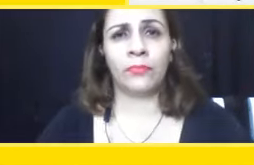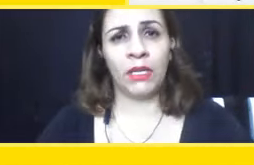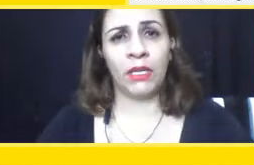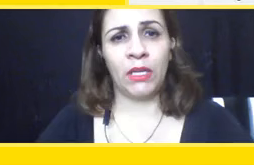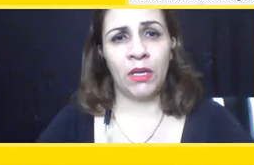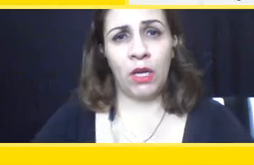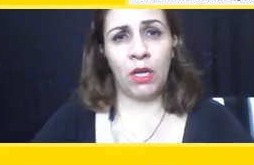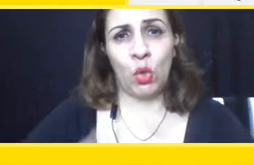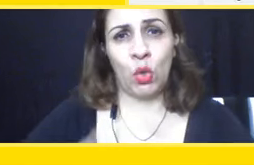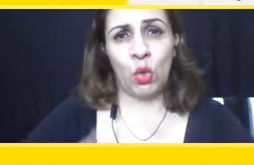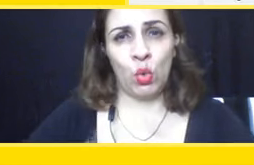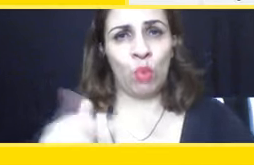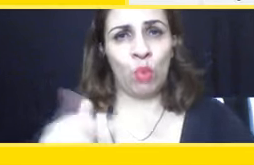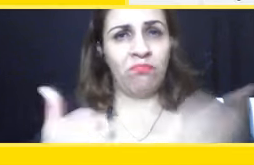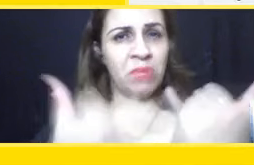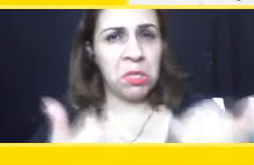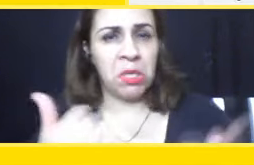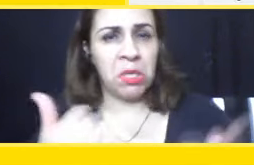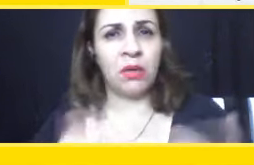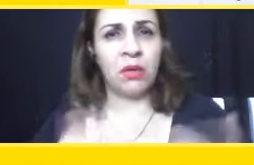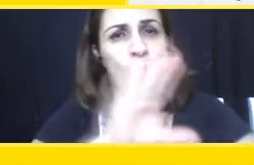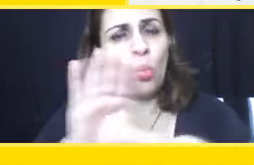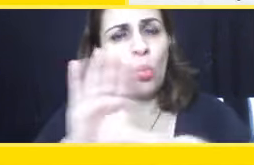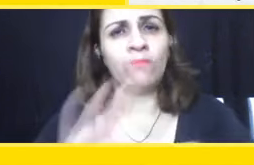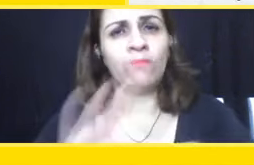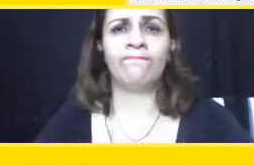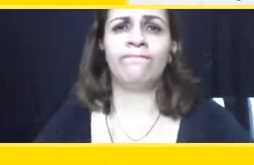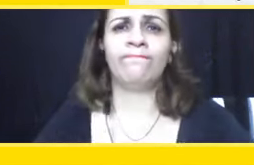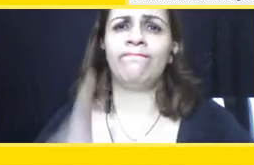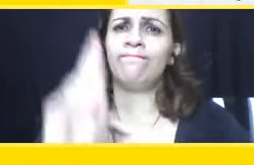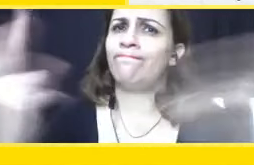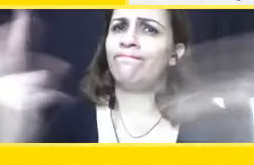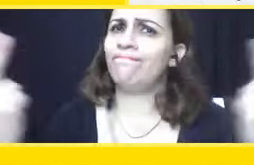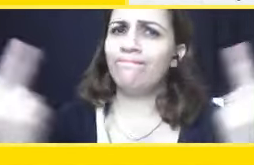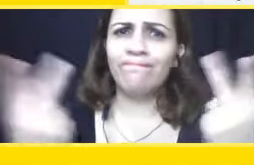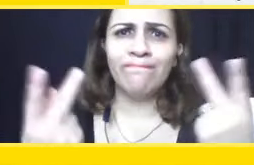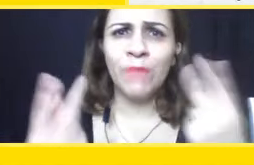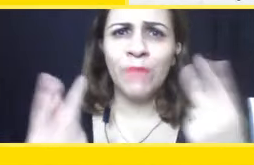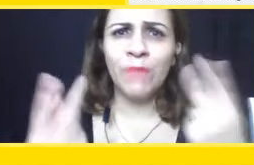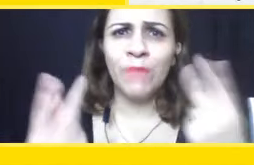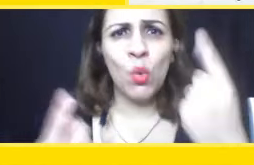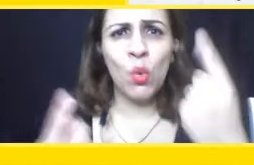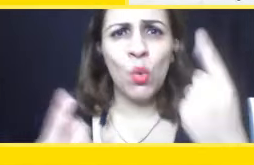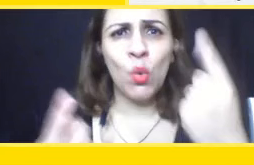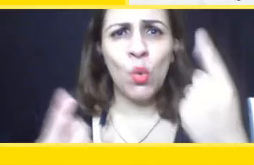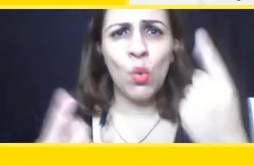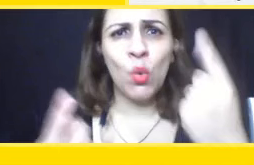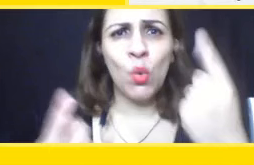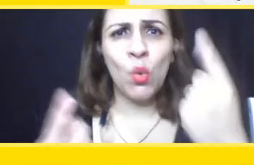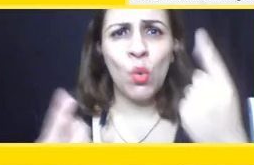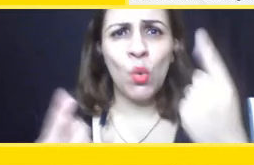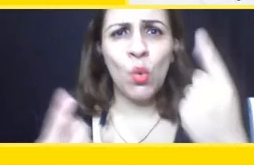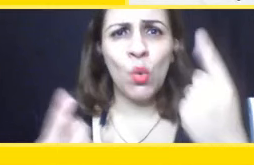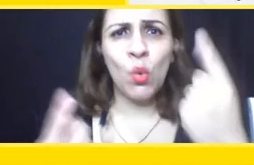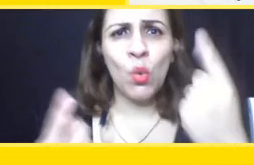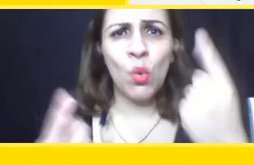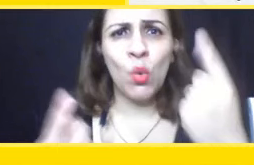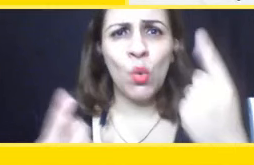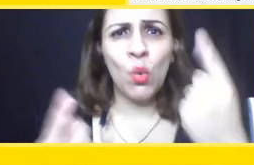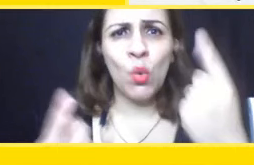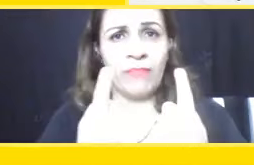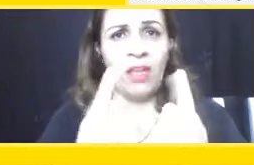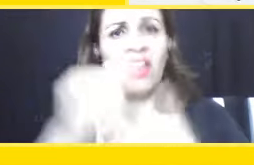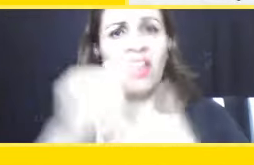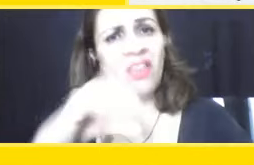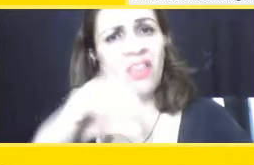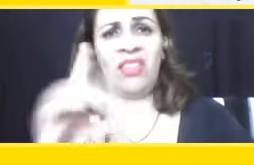da vida social, brincando, fazendo curso. A diferença foi que um tinha acesso às terapias e o outro não. E aqui no